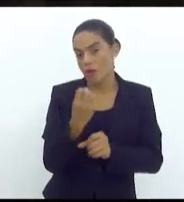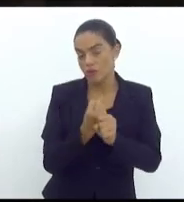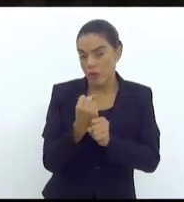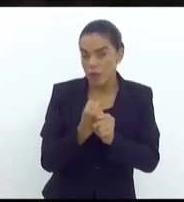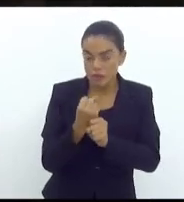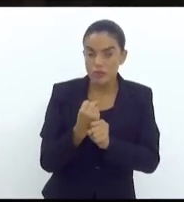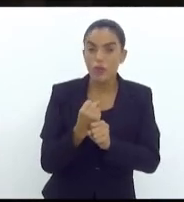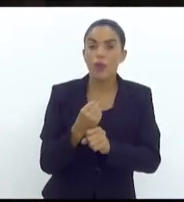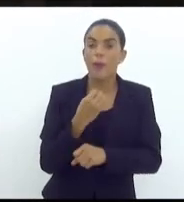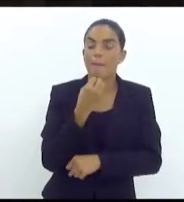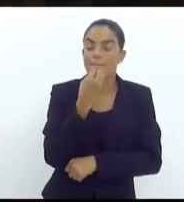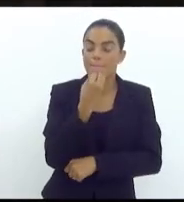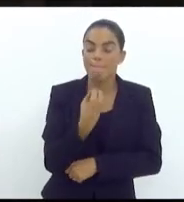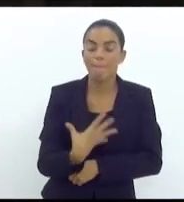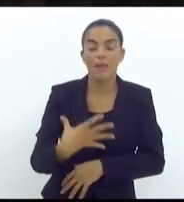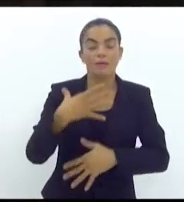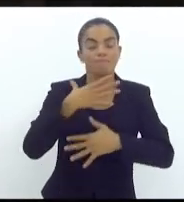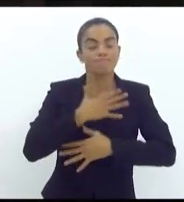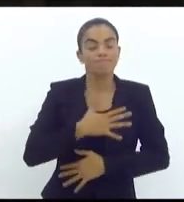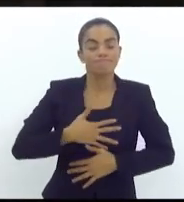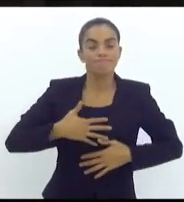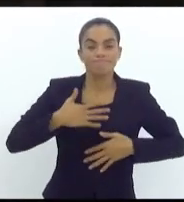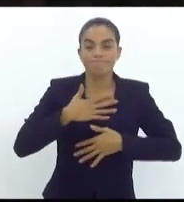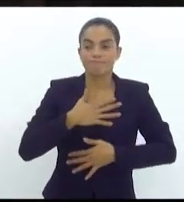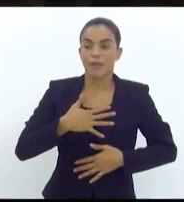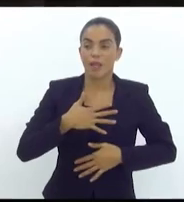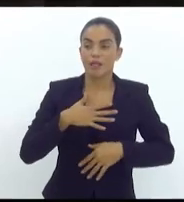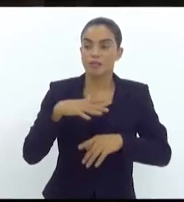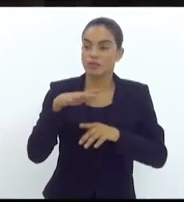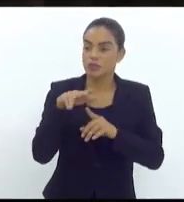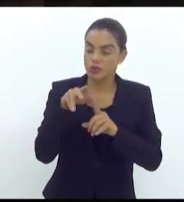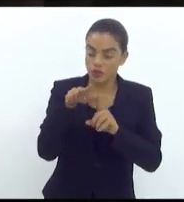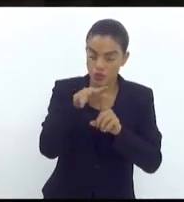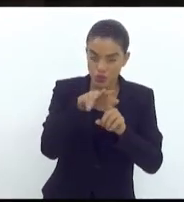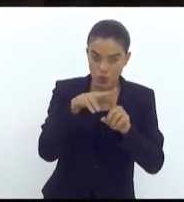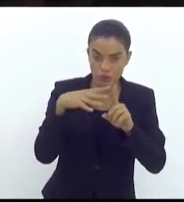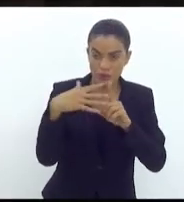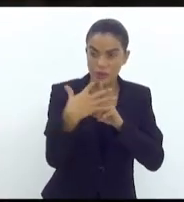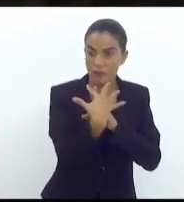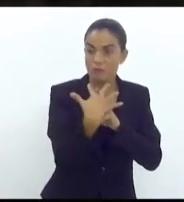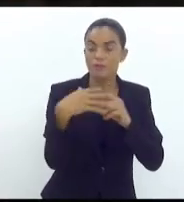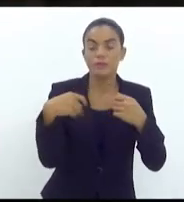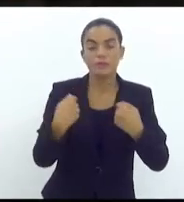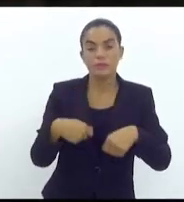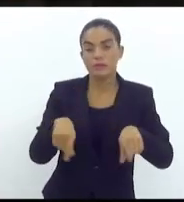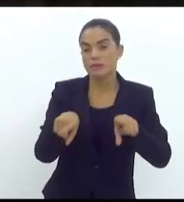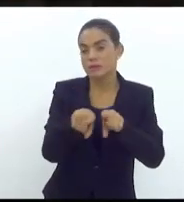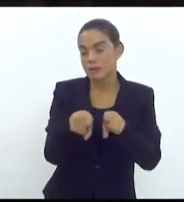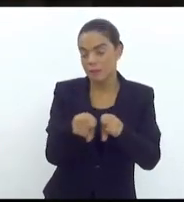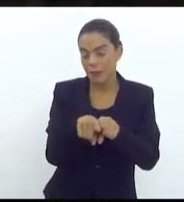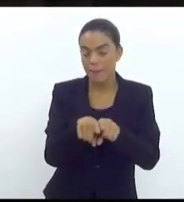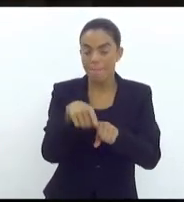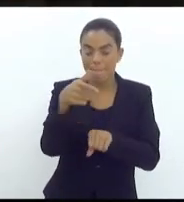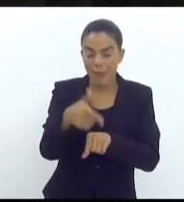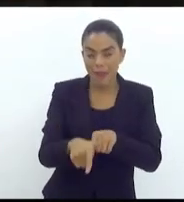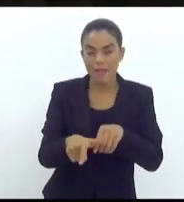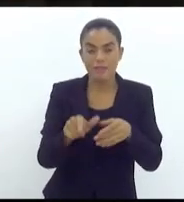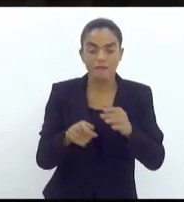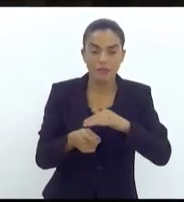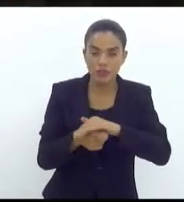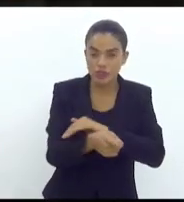social e para buscar o estado de bem-estar social tem que também além de investir